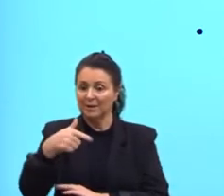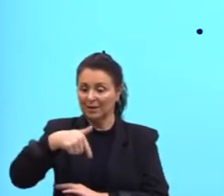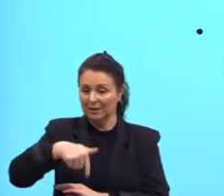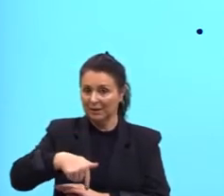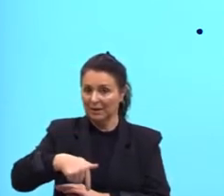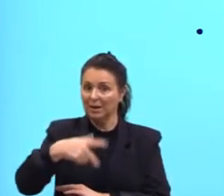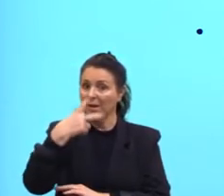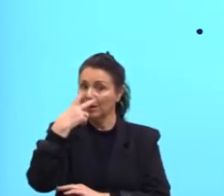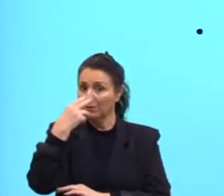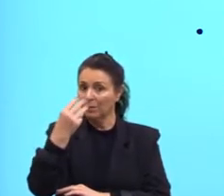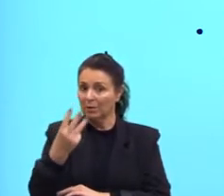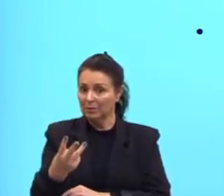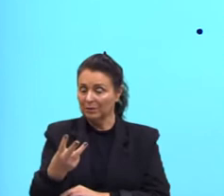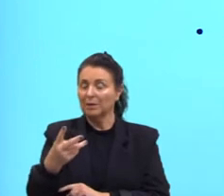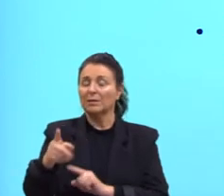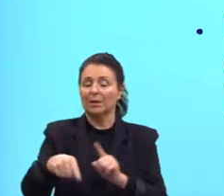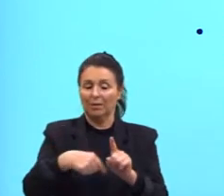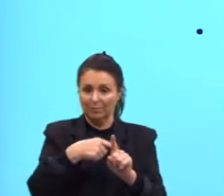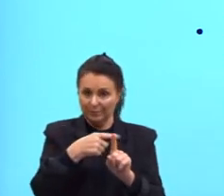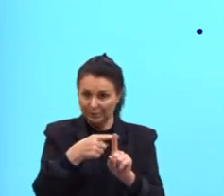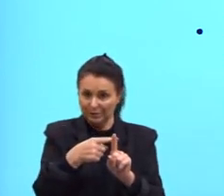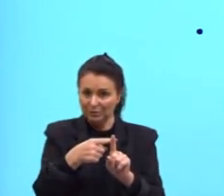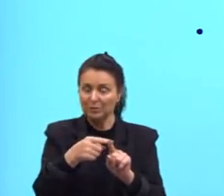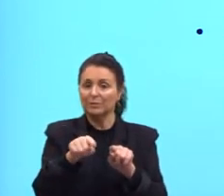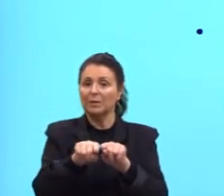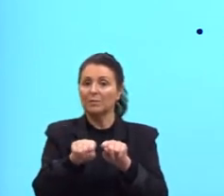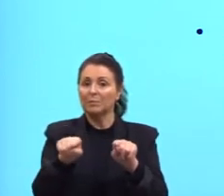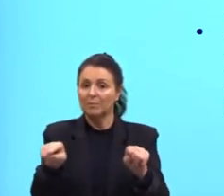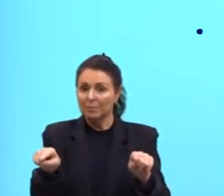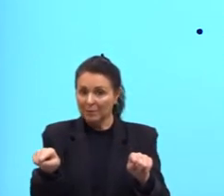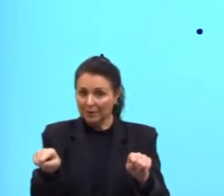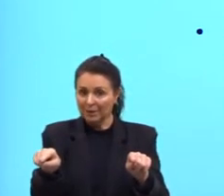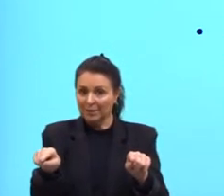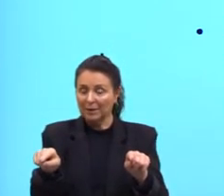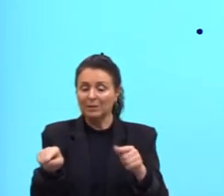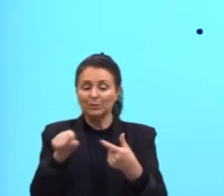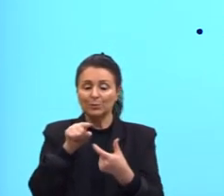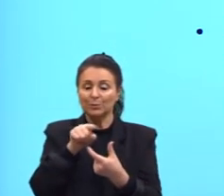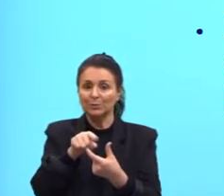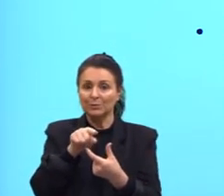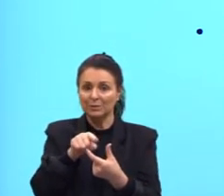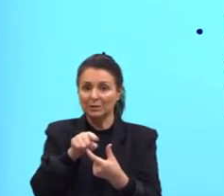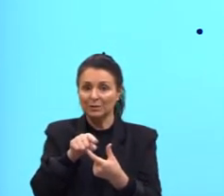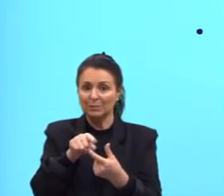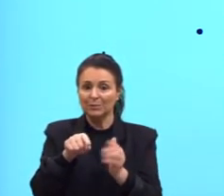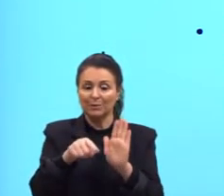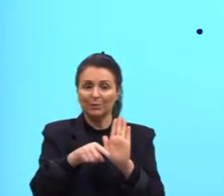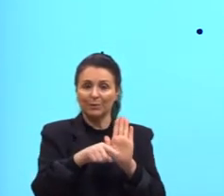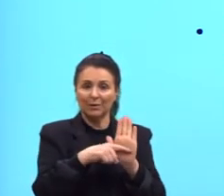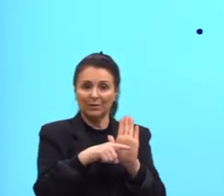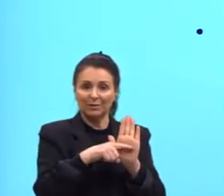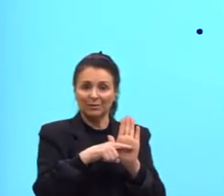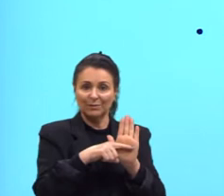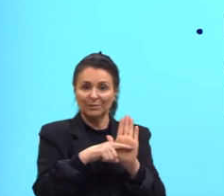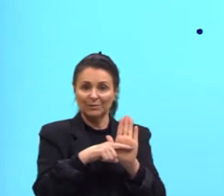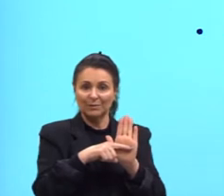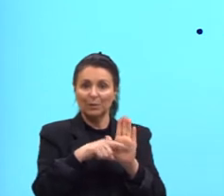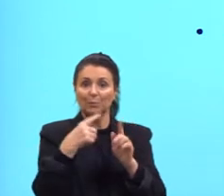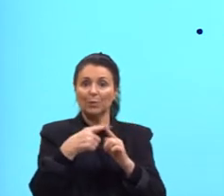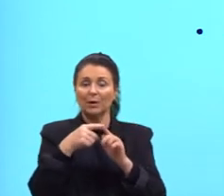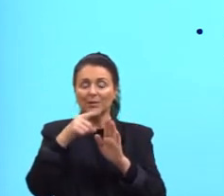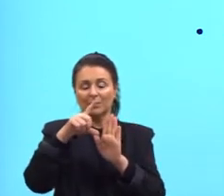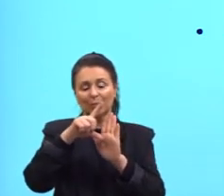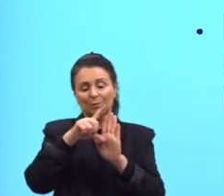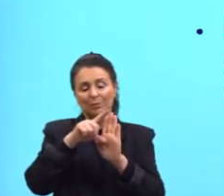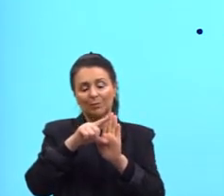3 a razão é positiva mas agora os termos ele e criativos eles estão de